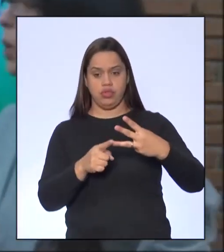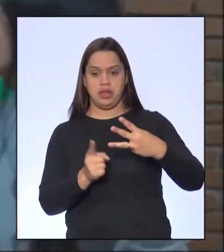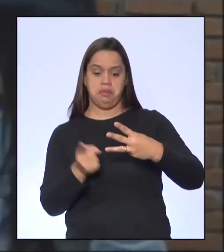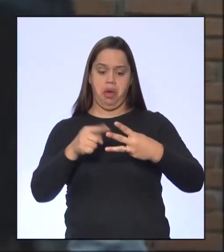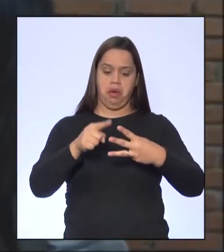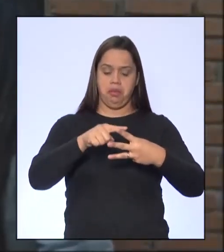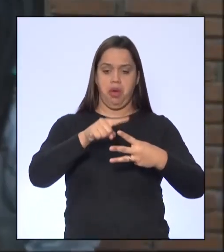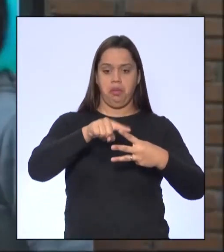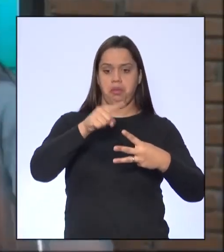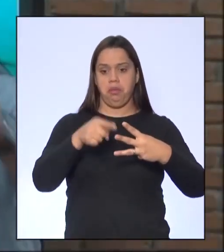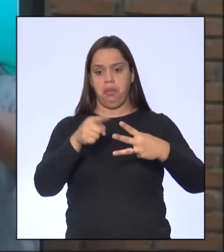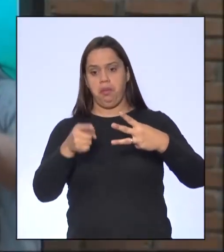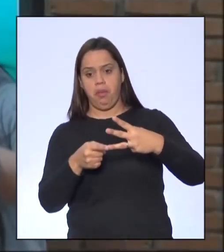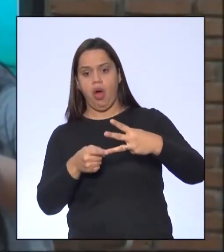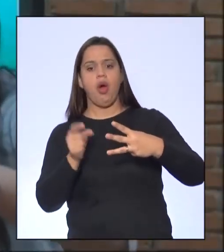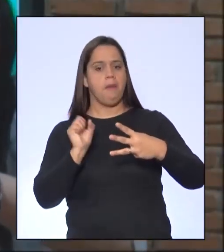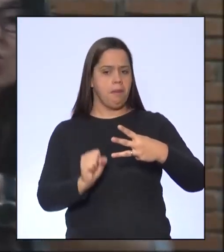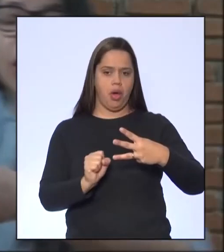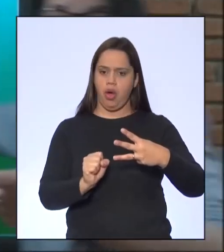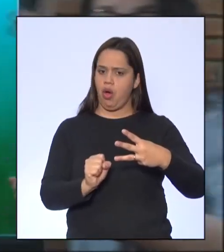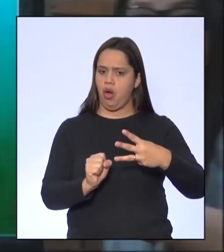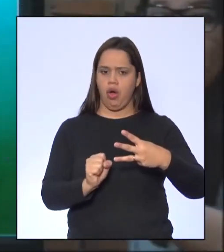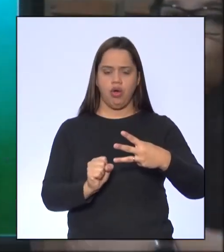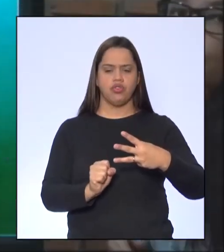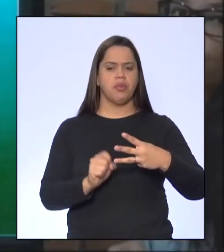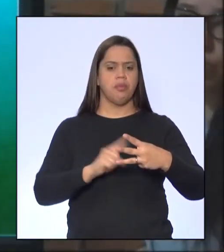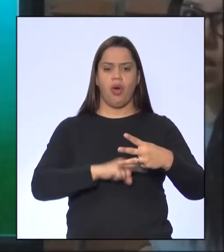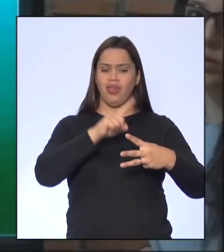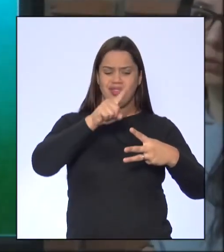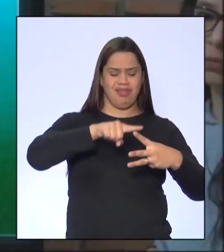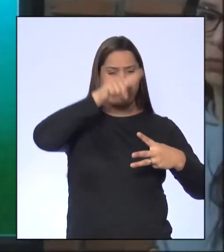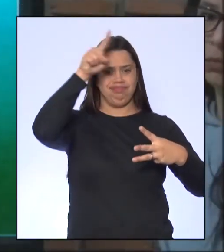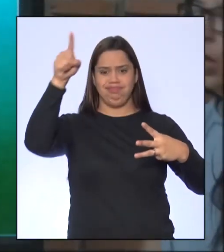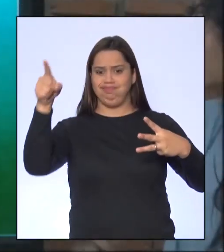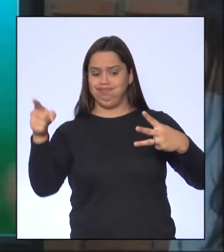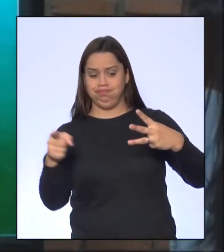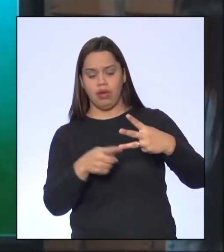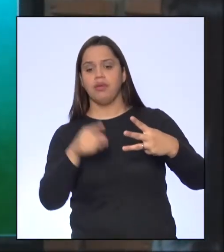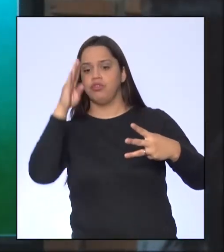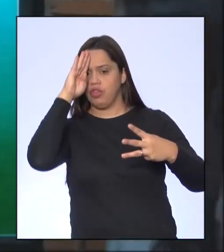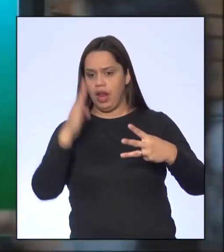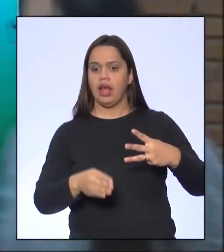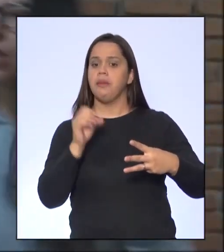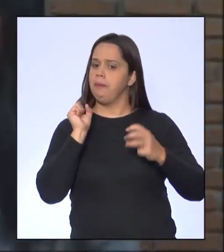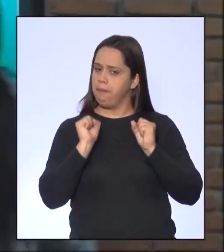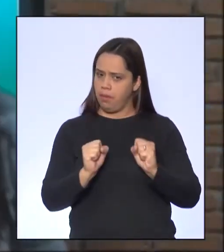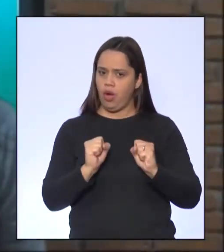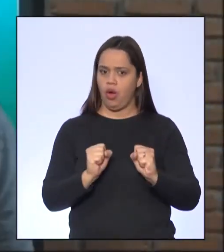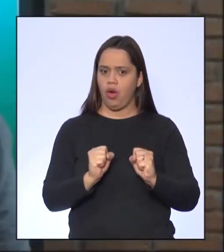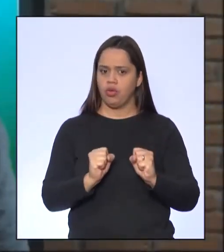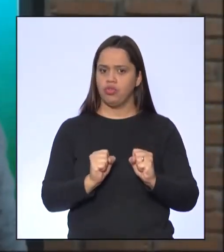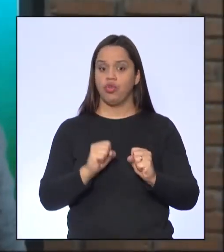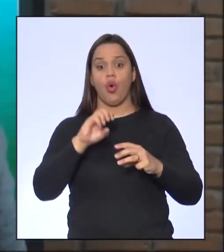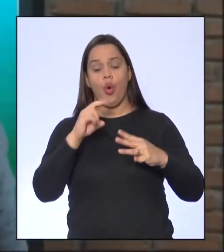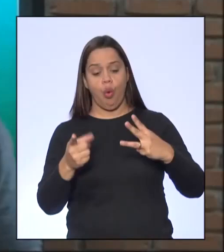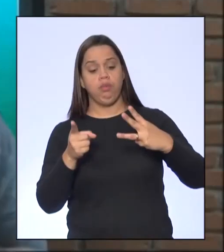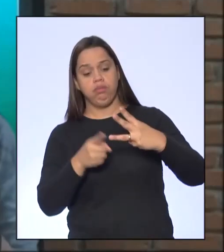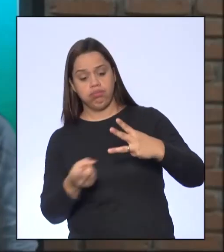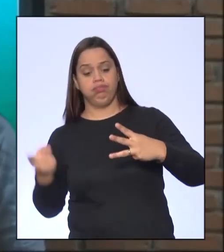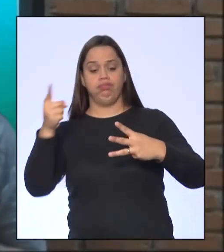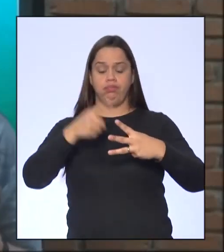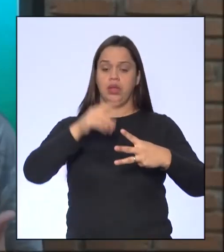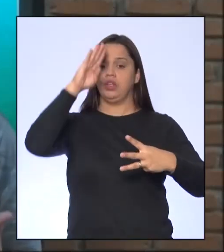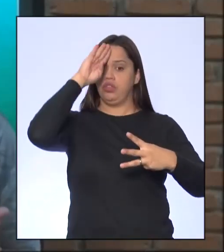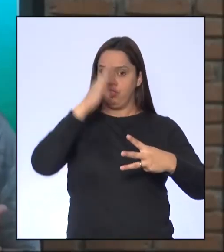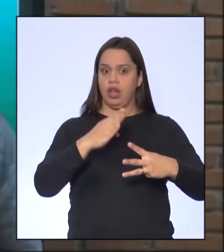para líquido, líquido para gasoso. Pode ir de sólido para gasoso direto, ou de gasoso para sólido direto.